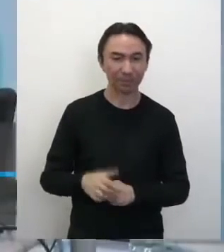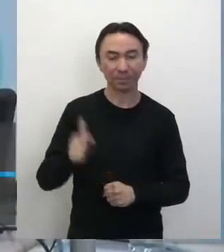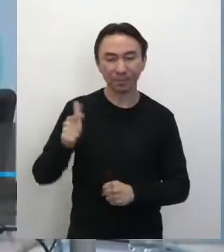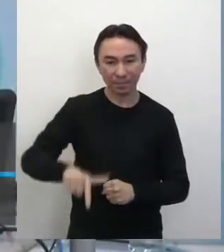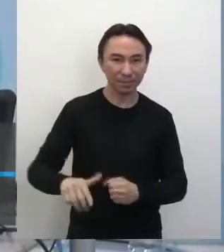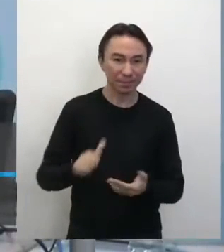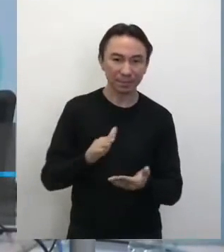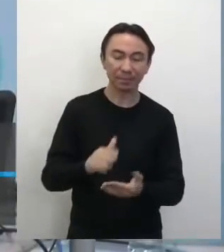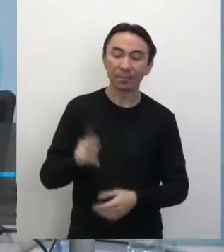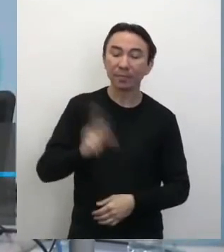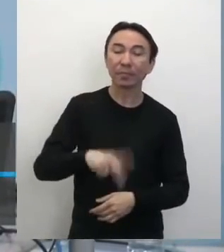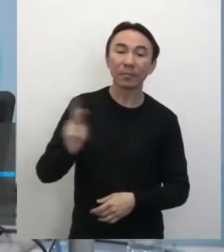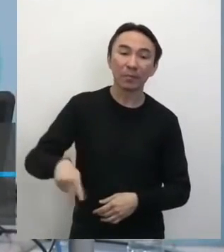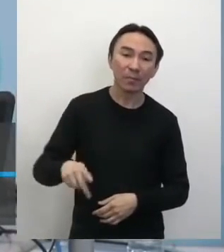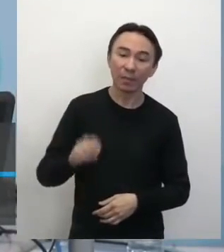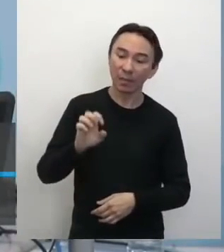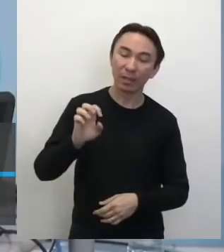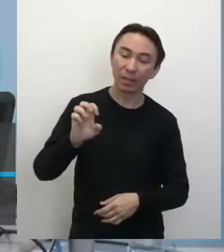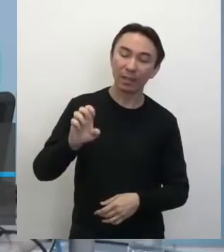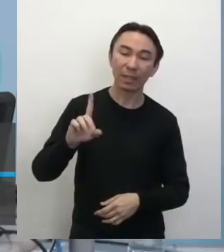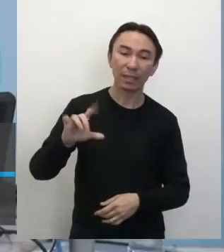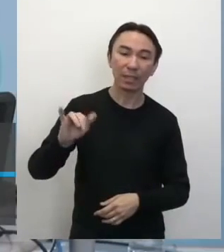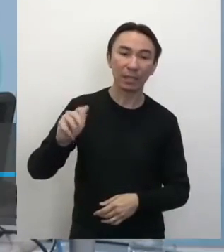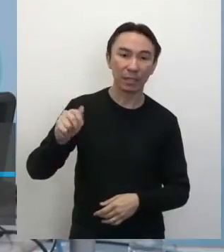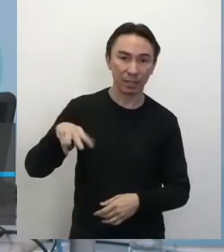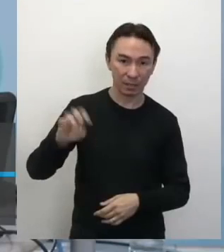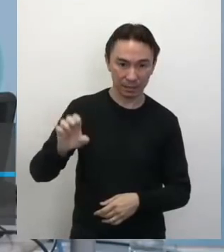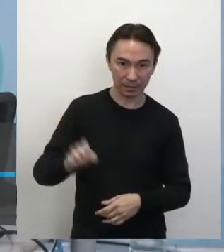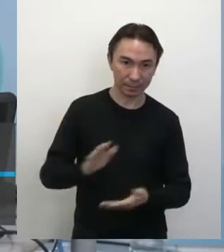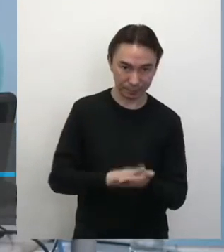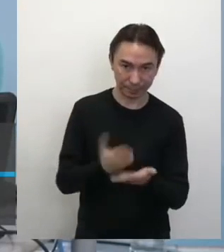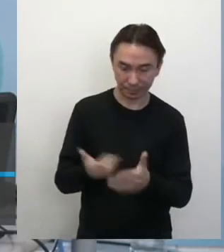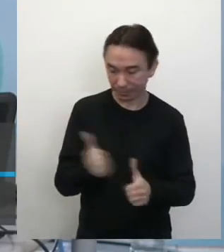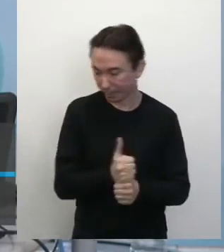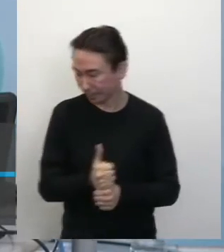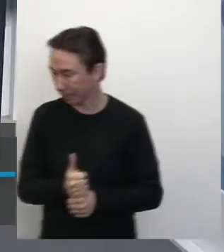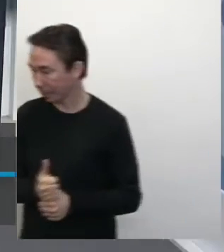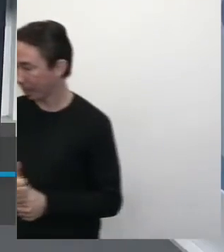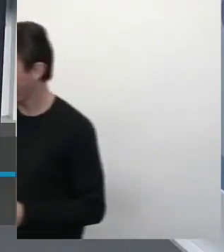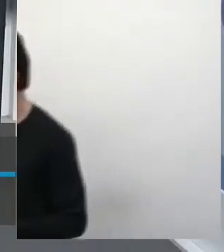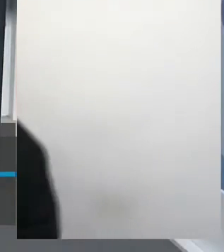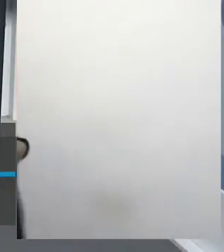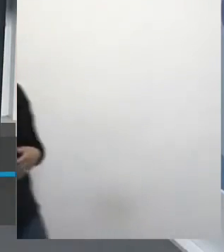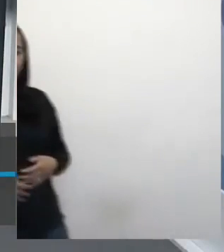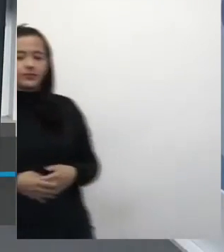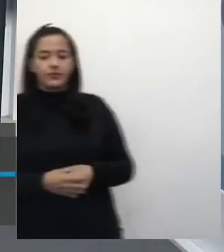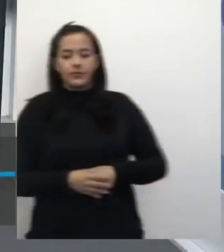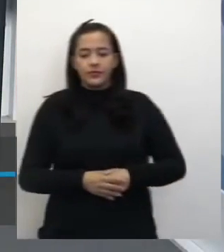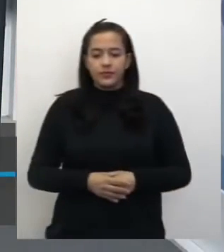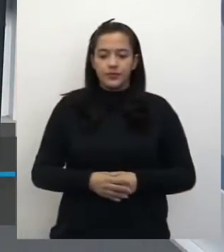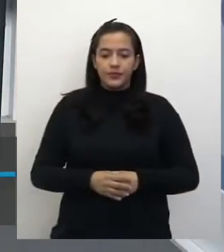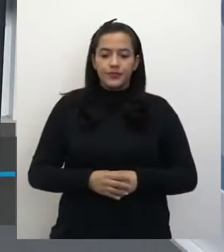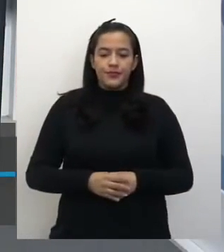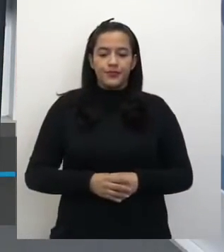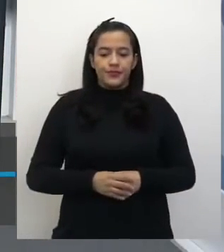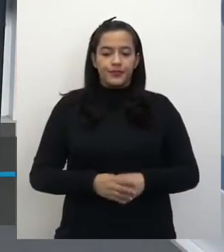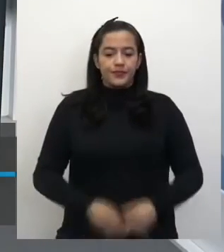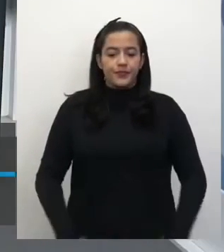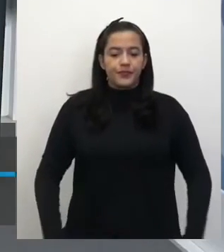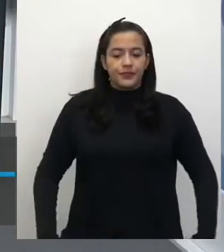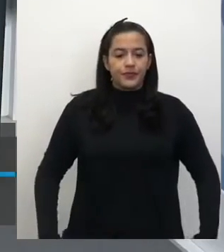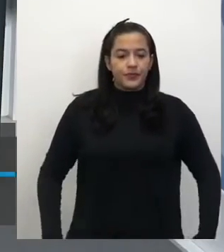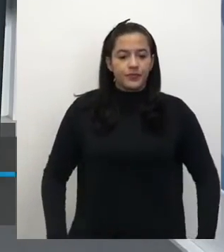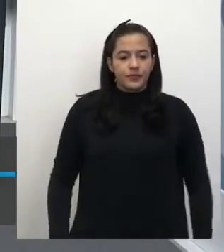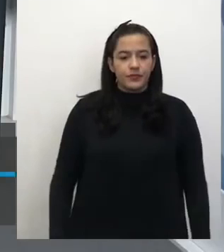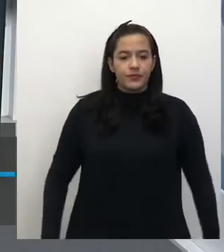que o alqueires mineiro é o dobro do alqueire paulista. O mineiro é 48 mil, o mineiro é 24 mil. Ela falou que é o dobro.